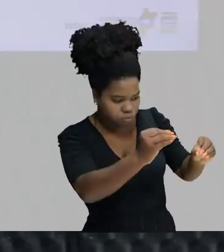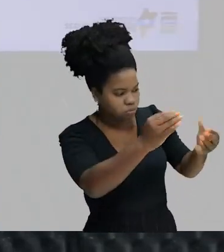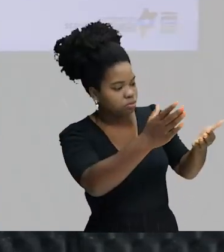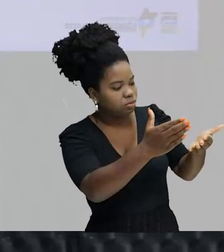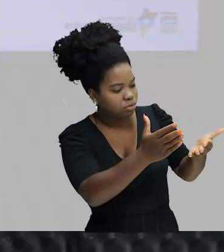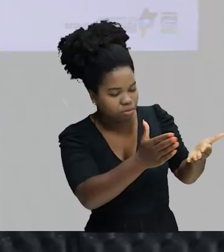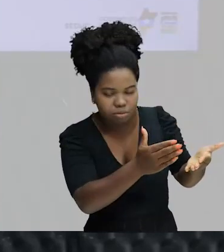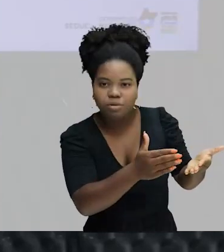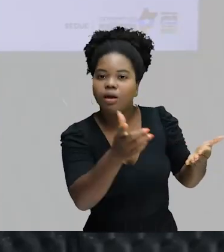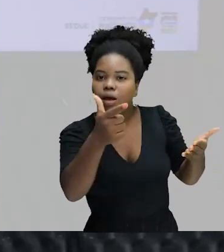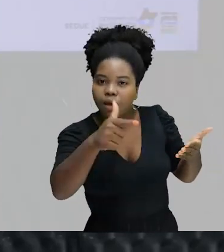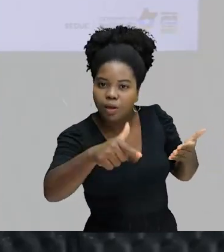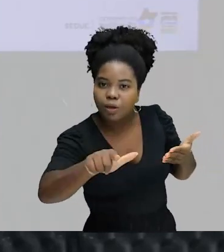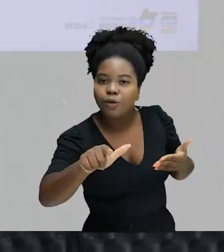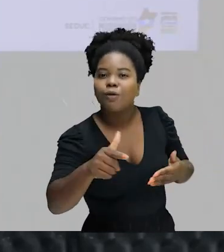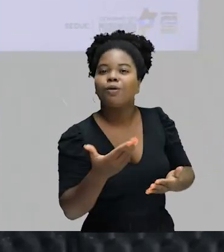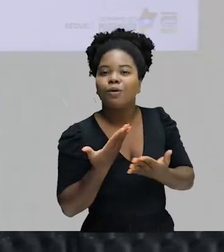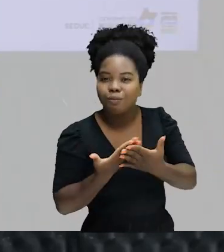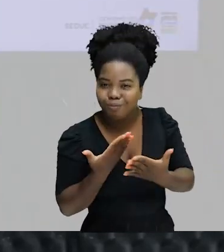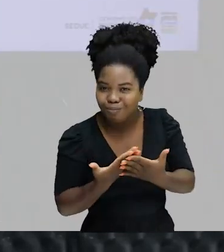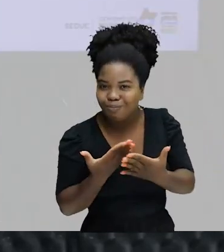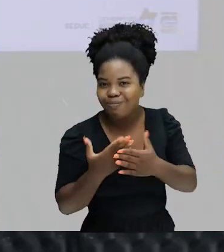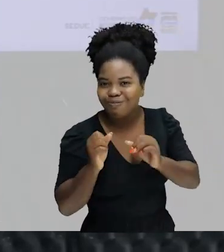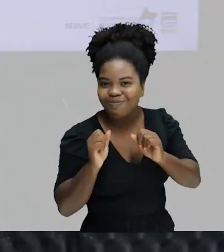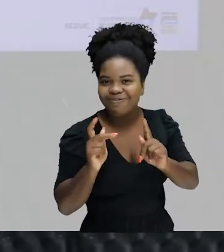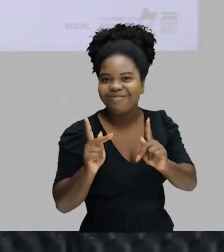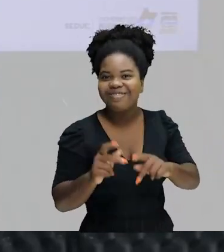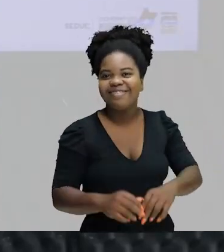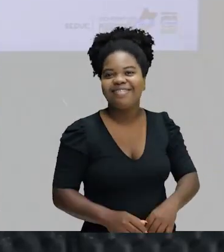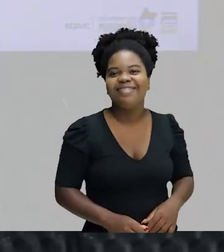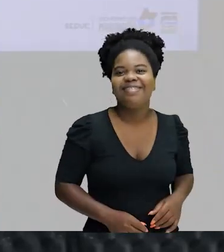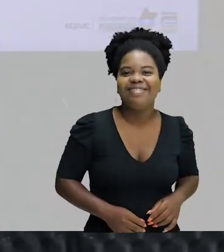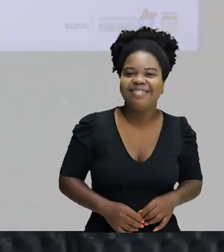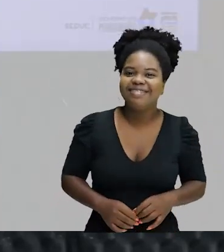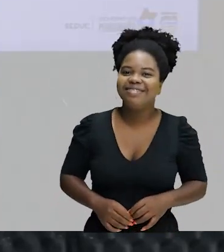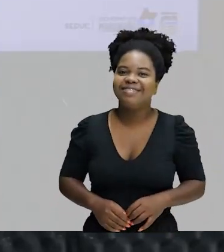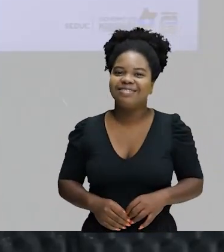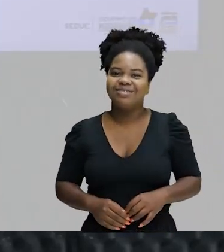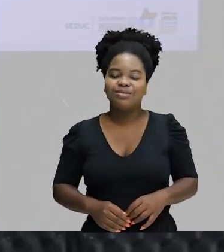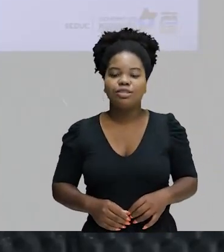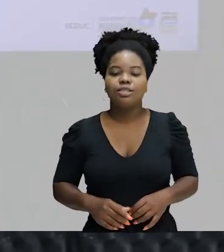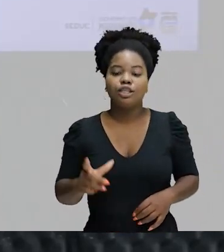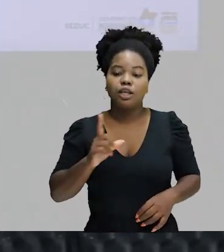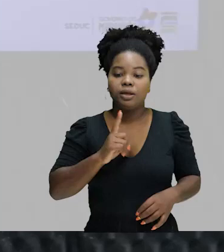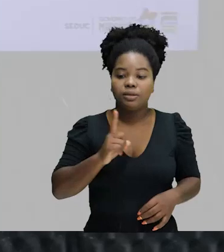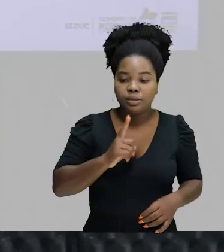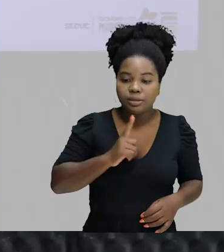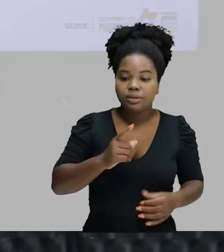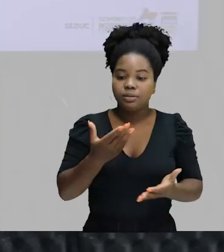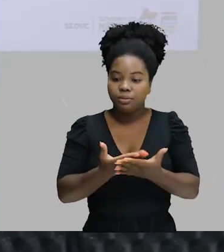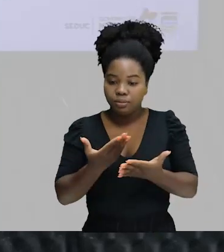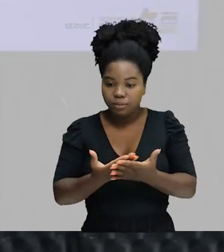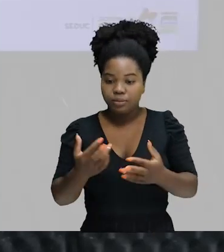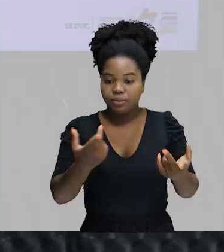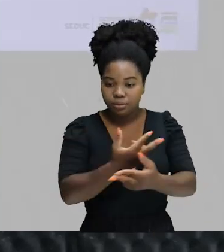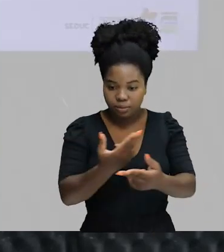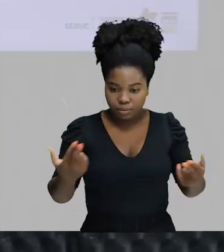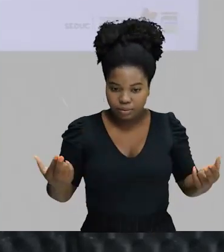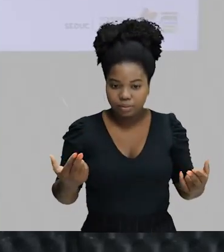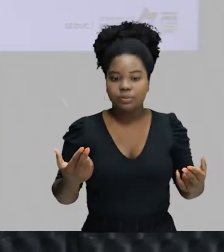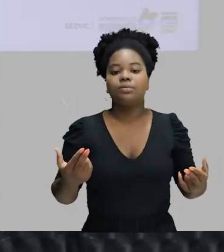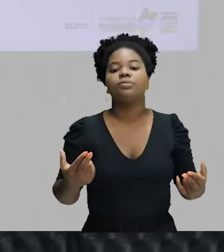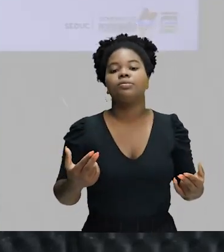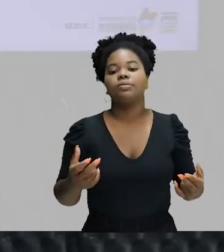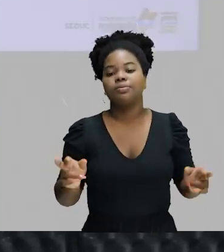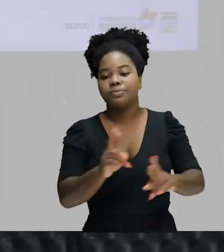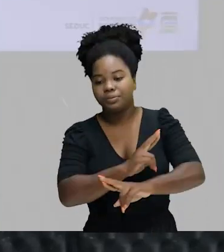seu caderno e você vai desenvolver os seus estudos. Show de bola? Bom, estamos em uma série de aulas relacionadas ao